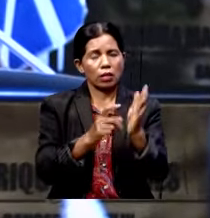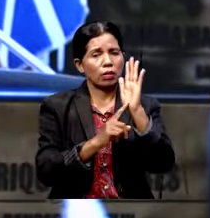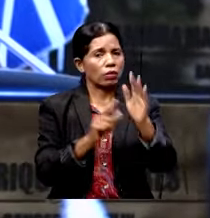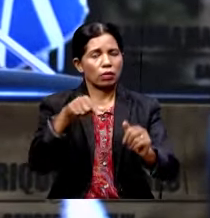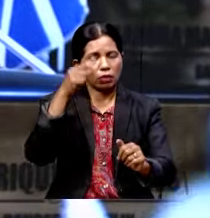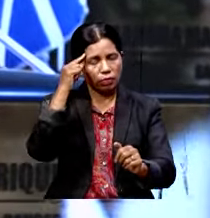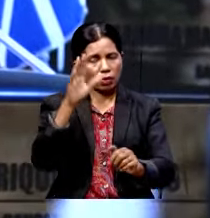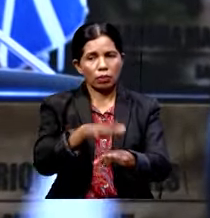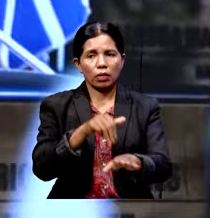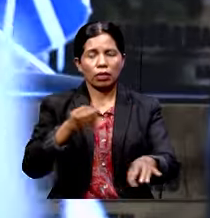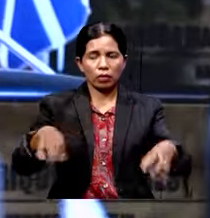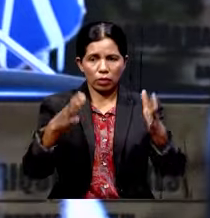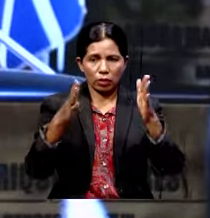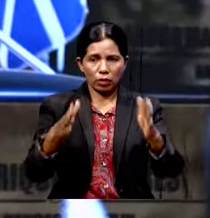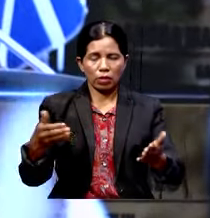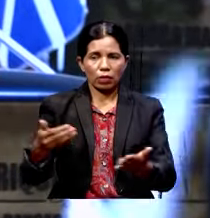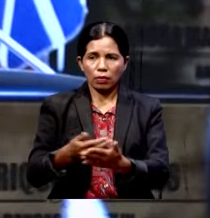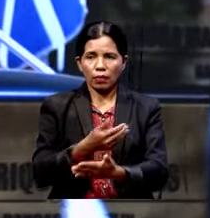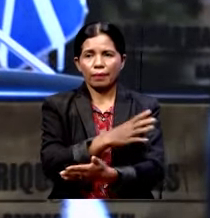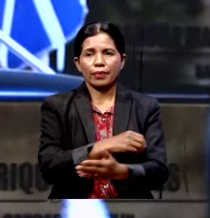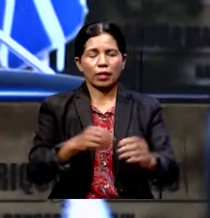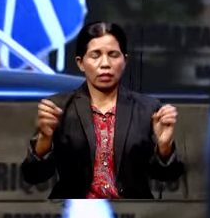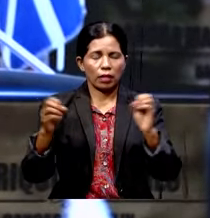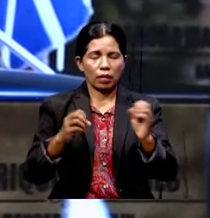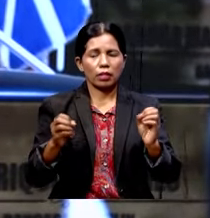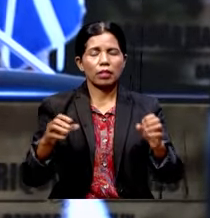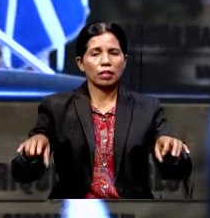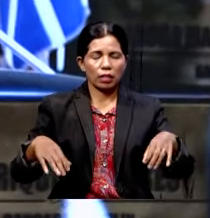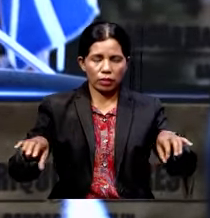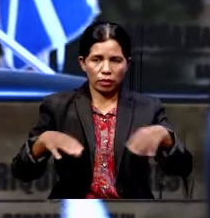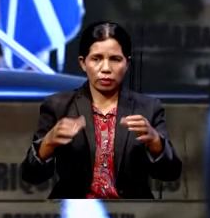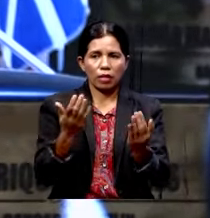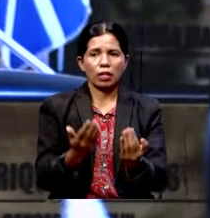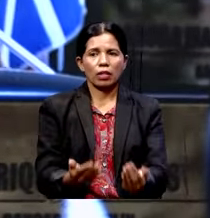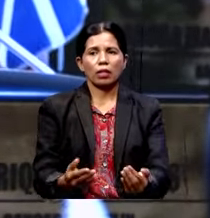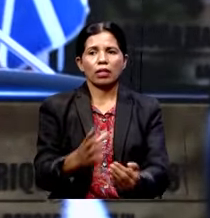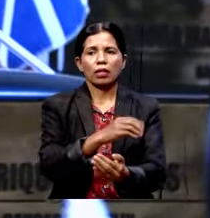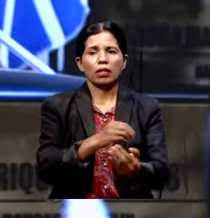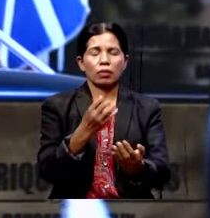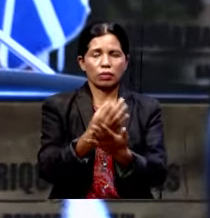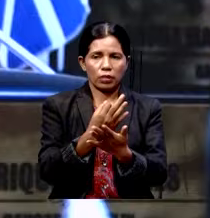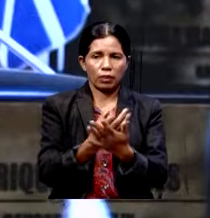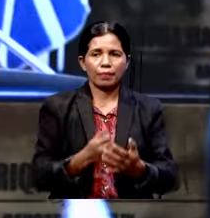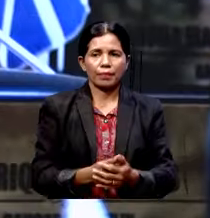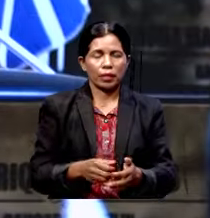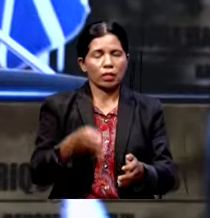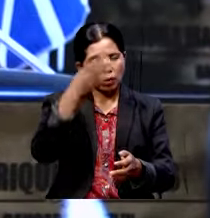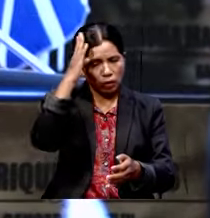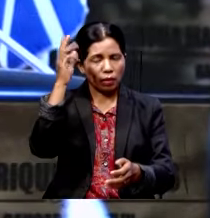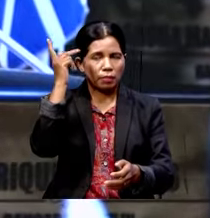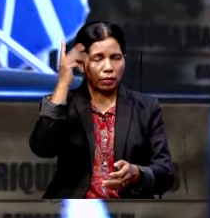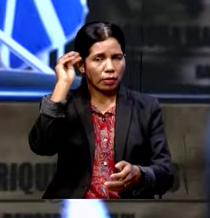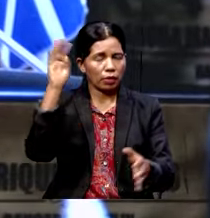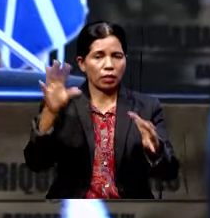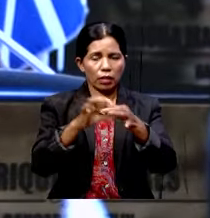governo, a tu recruta tam funcionário fo UNB, la iha descrição de serviço no ratorda de despensas. Senhor Primeiro-Ministro, liga